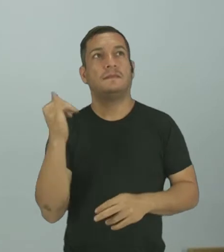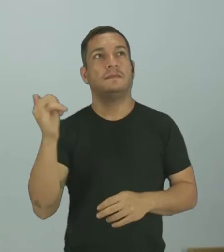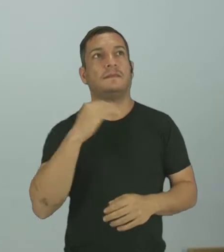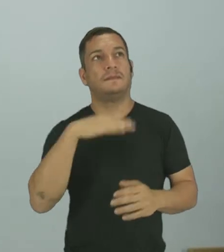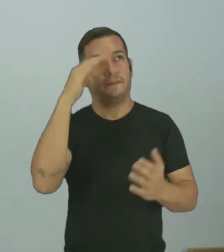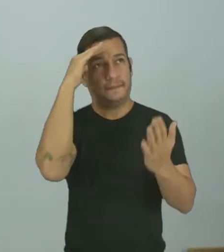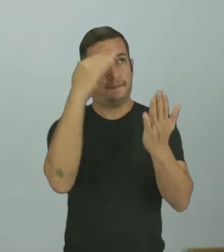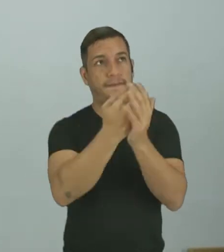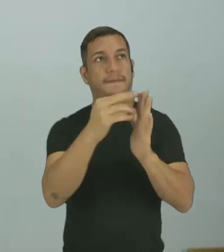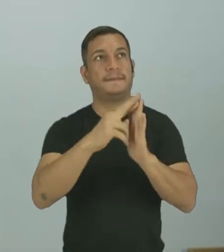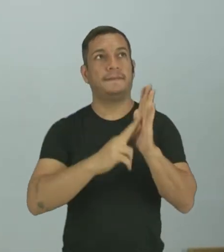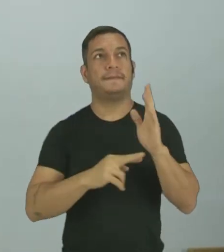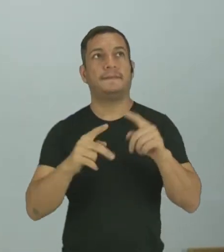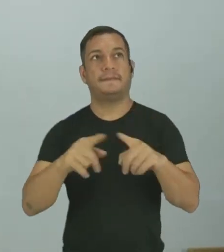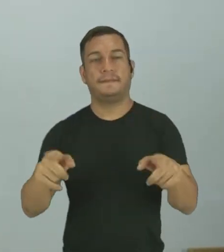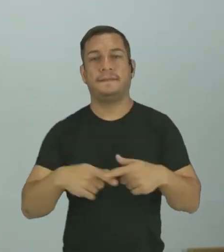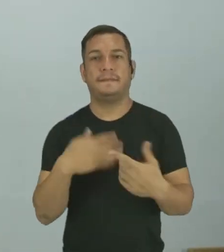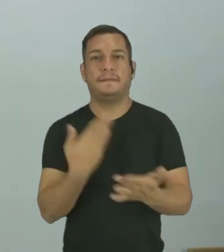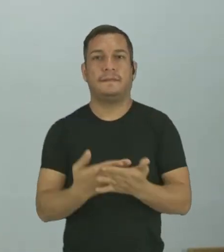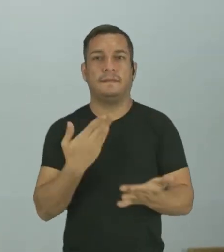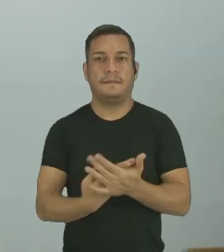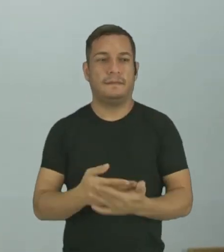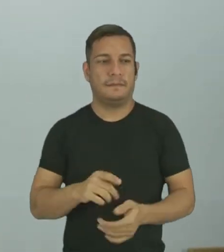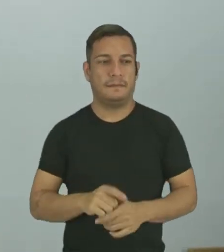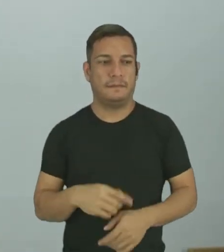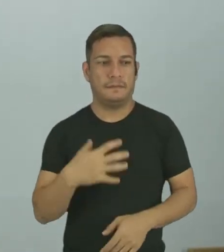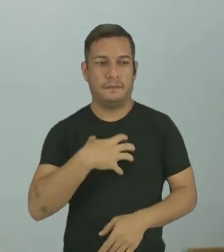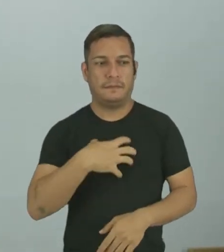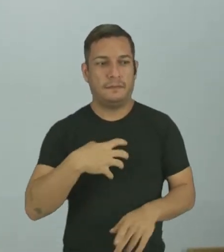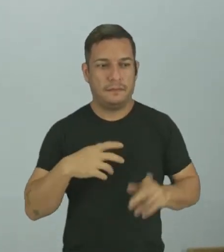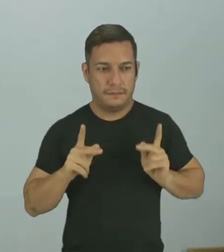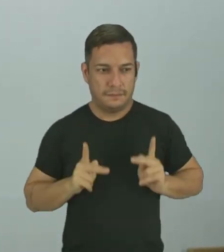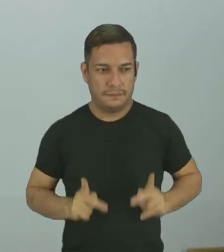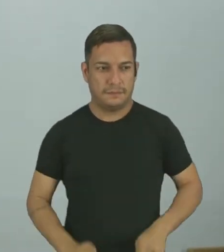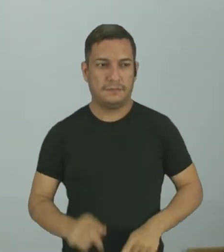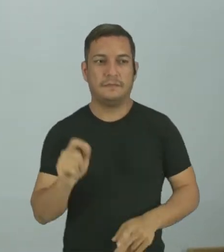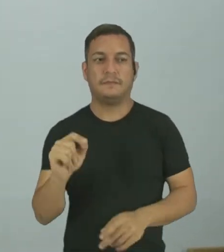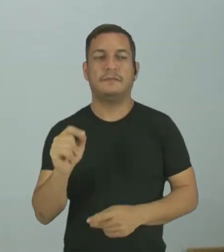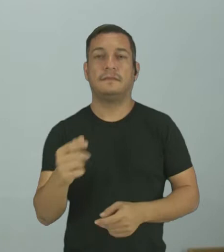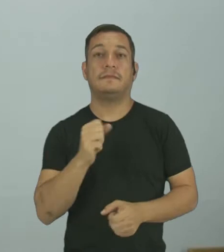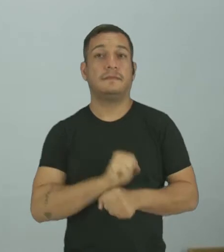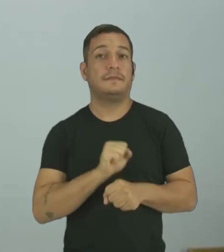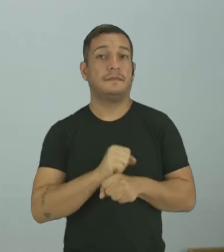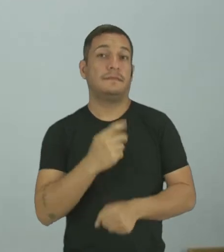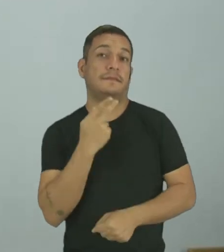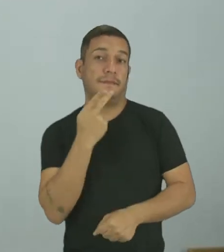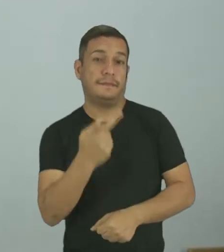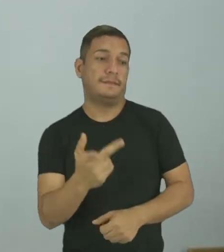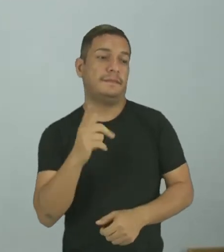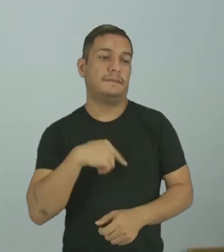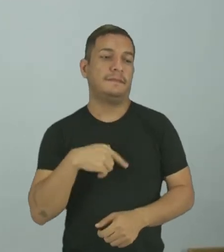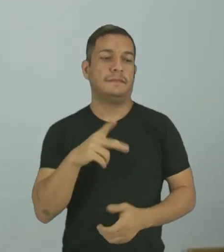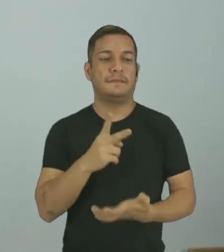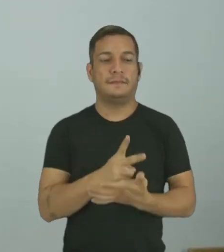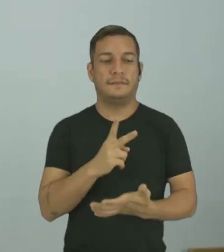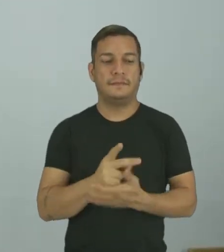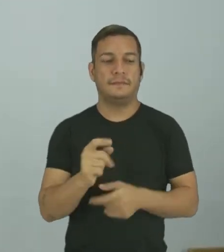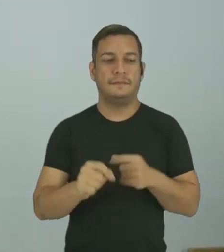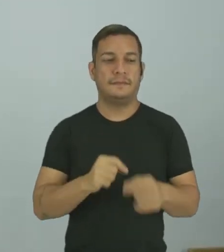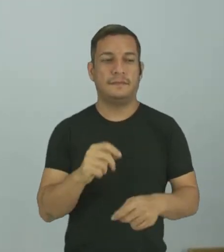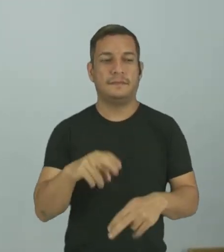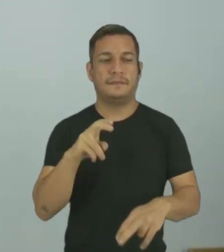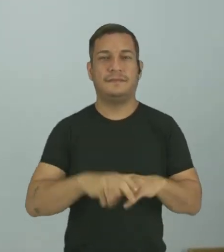essas regrinhas na sala de aula, sendo comportado, esperando a sua vez de falar, ficar sempre no seu